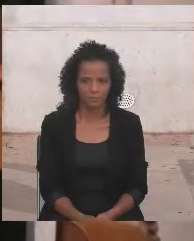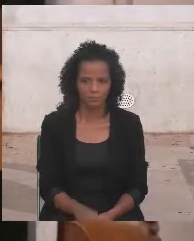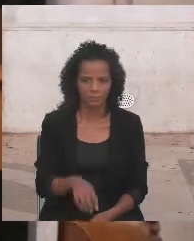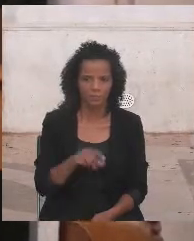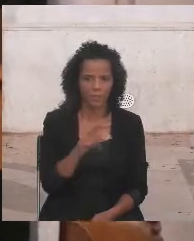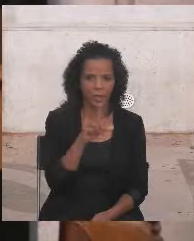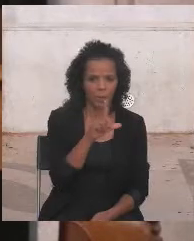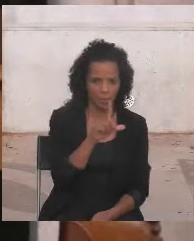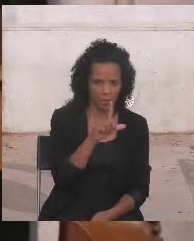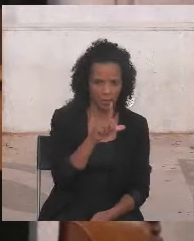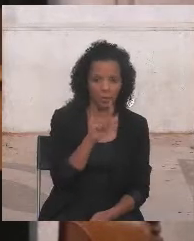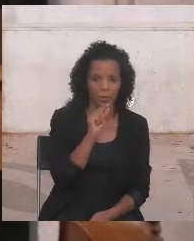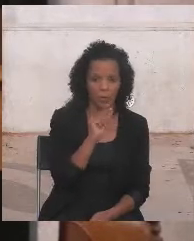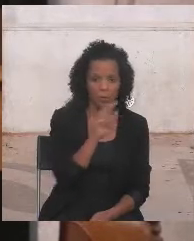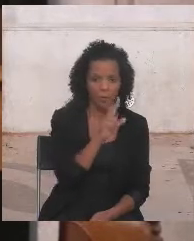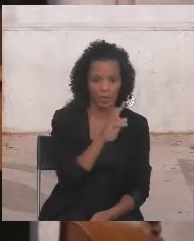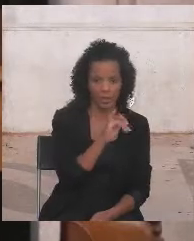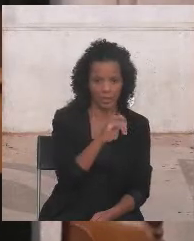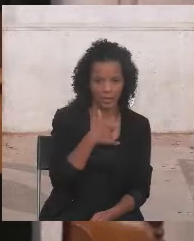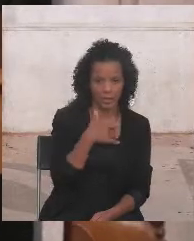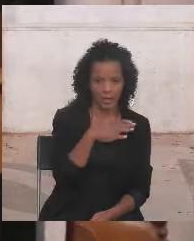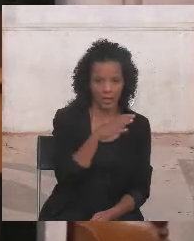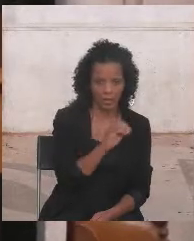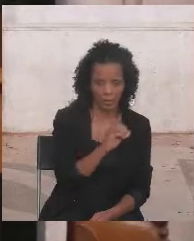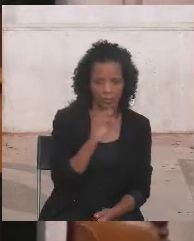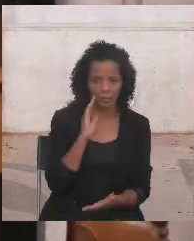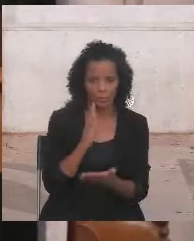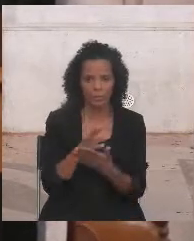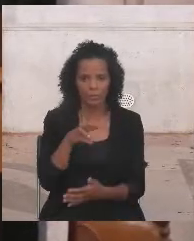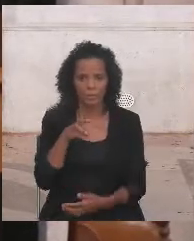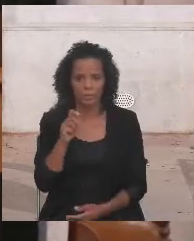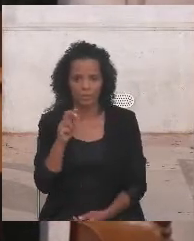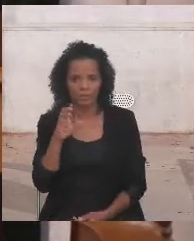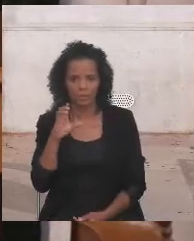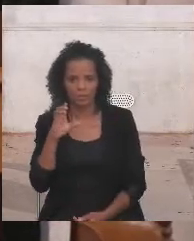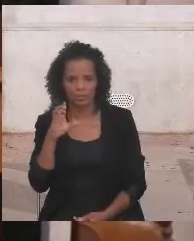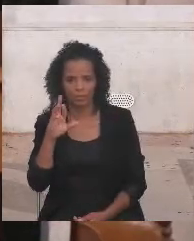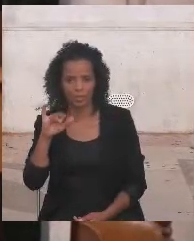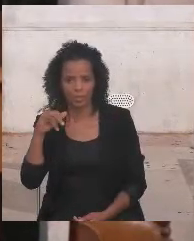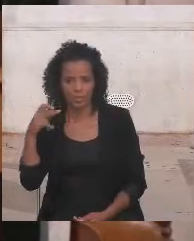Lumiar, Ricardo Felipe Barreiros Mexia.